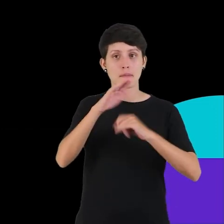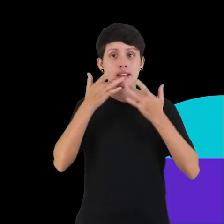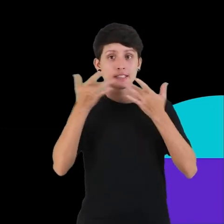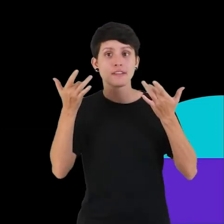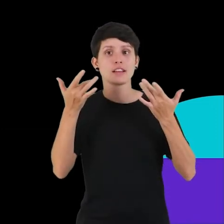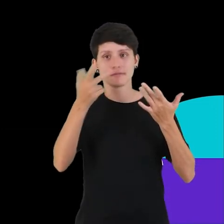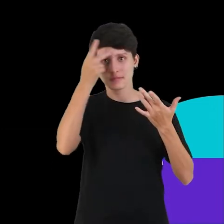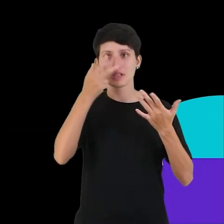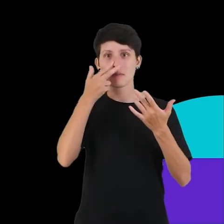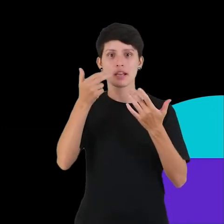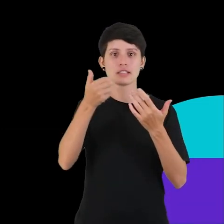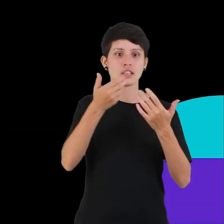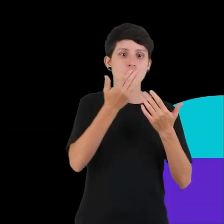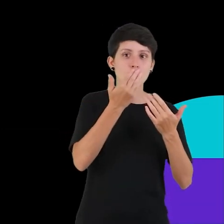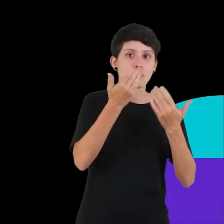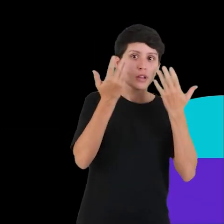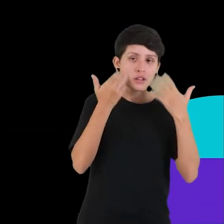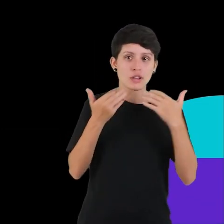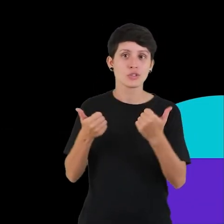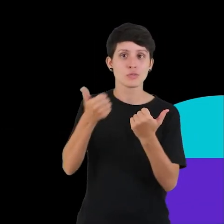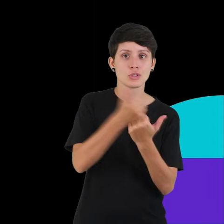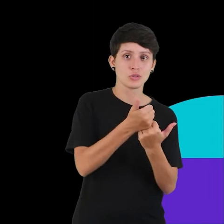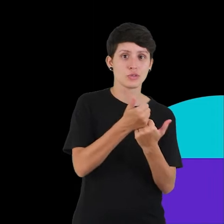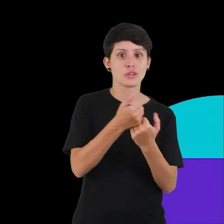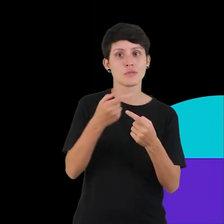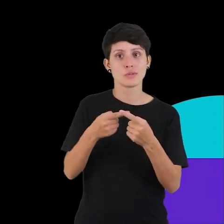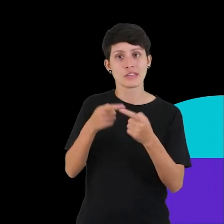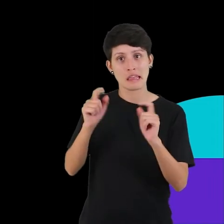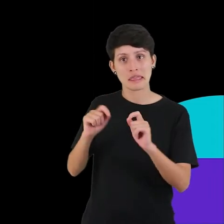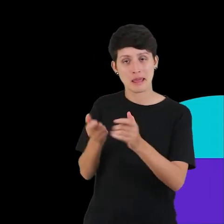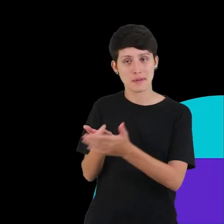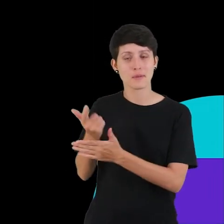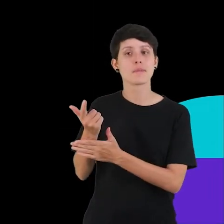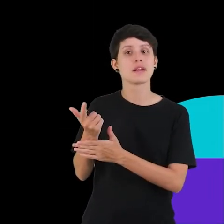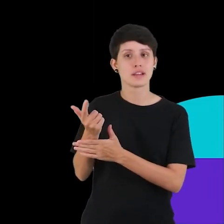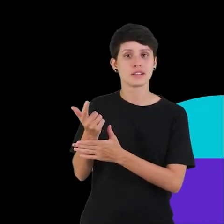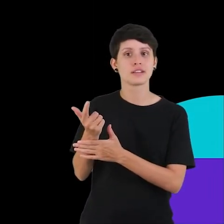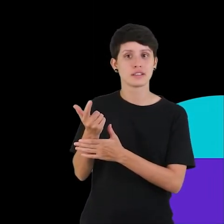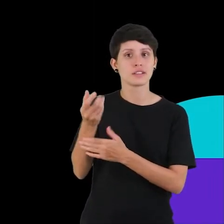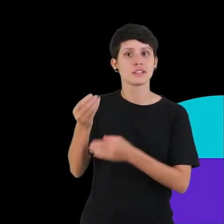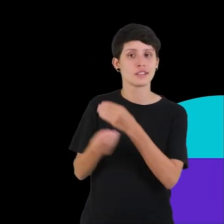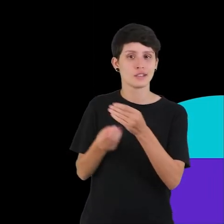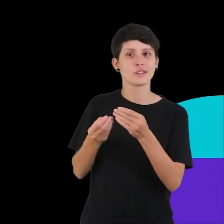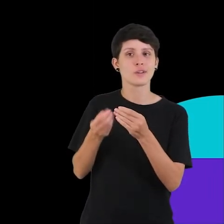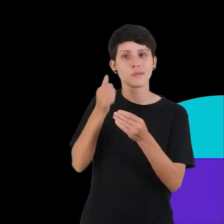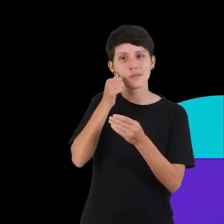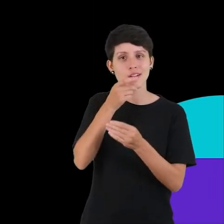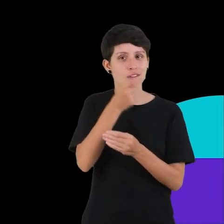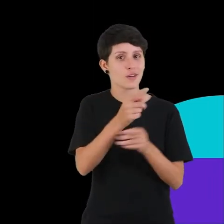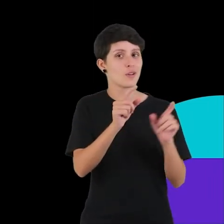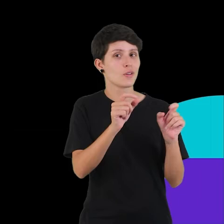perguntar para vocês como essas duas histórias se cruzam. Contem aí para a gente. Quem quiser pode abrir o microfone também. Fiquem bem à